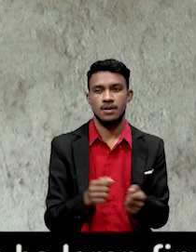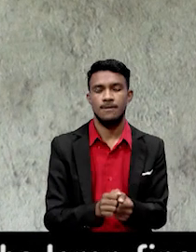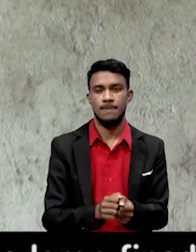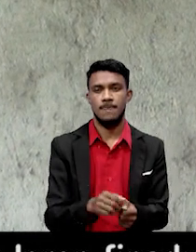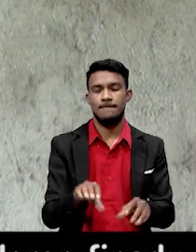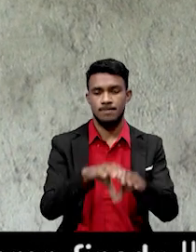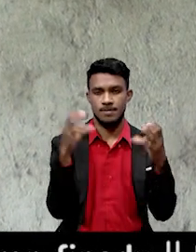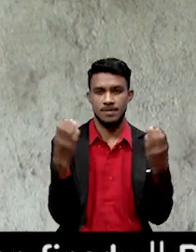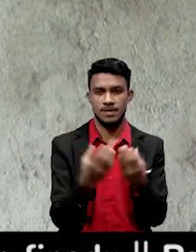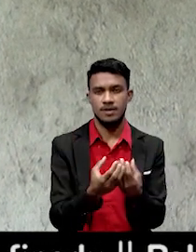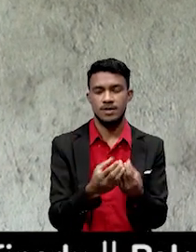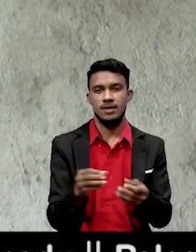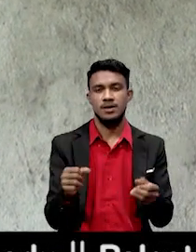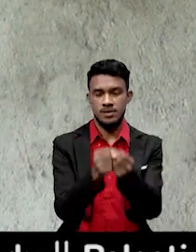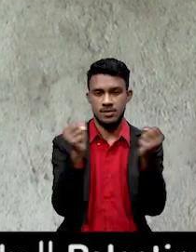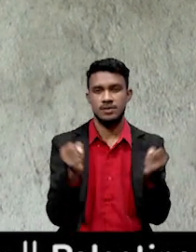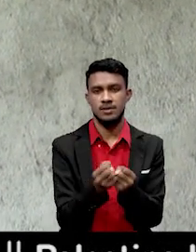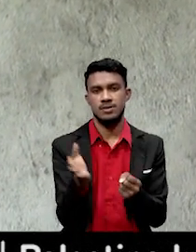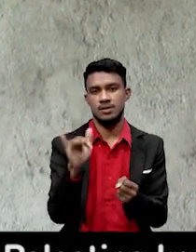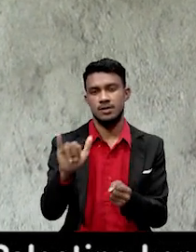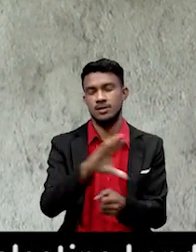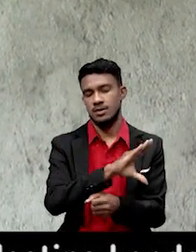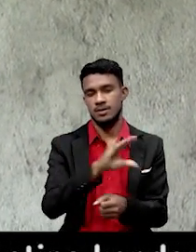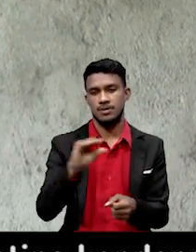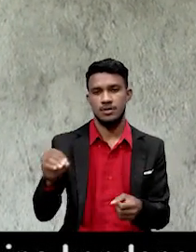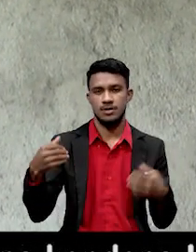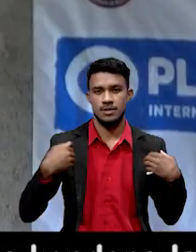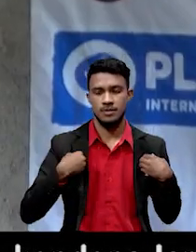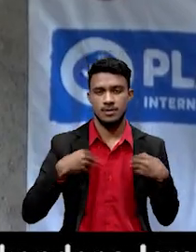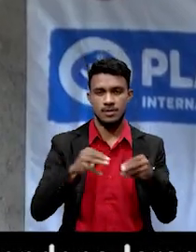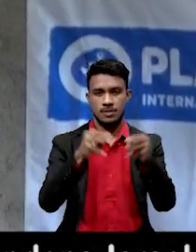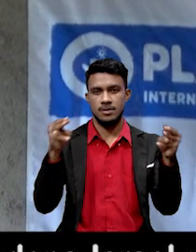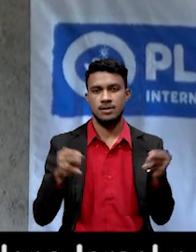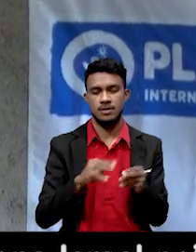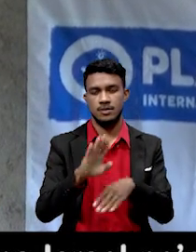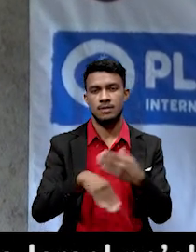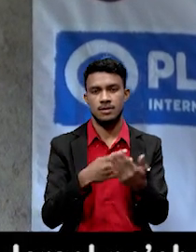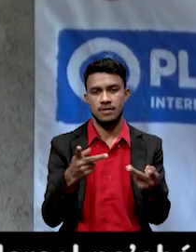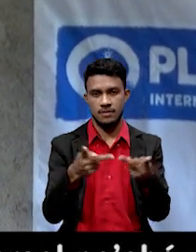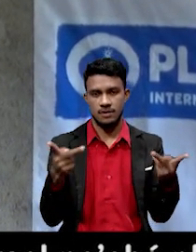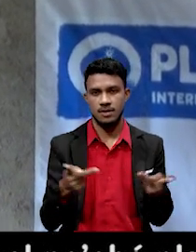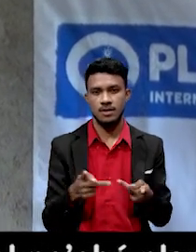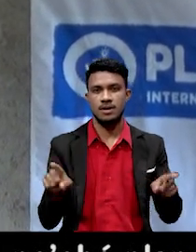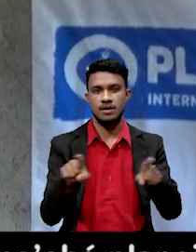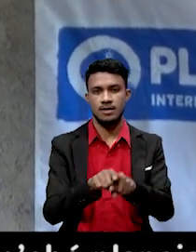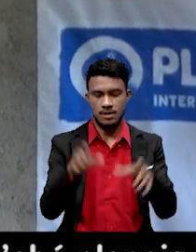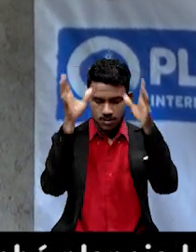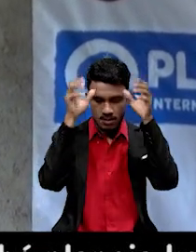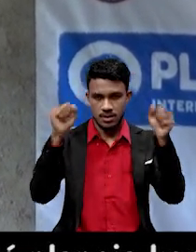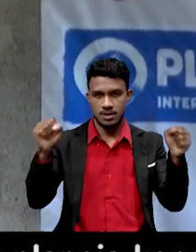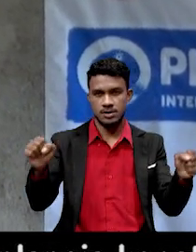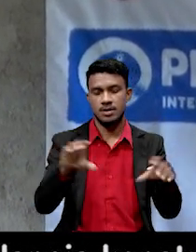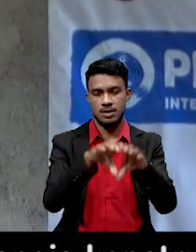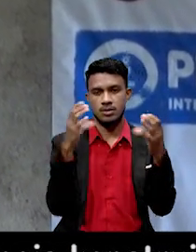Policiamento Comunitário a nível sub-cocina, no MOS e a nível município. E a Fátima Ganesa, presidente da Comissão